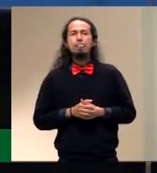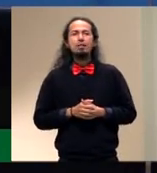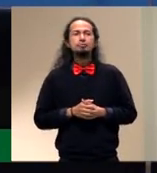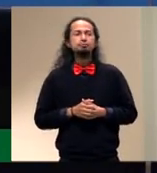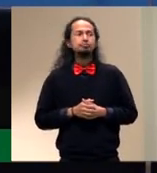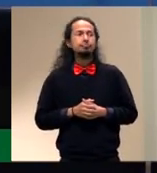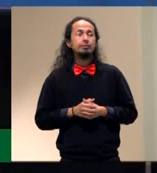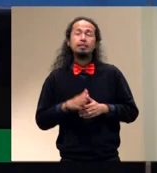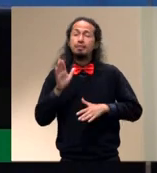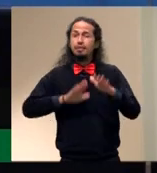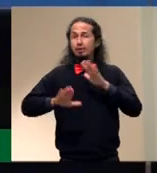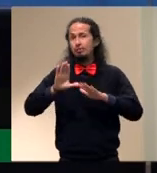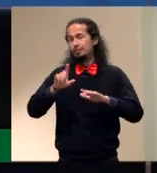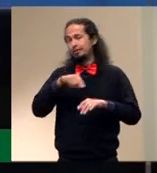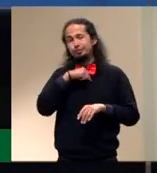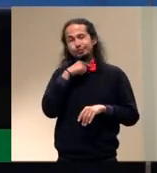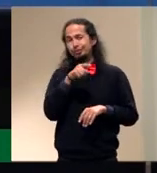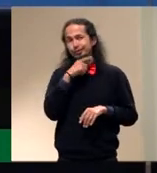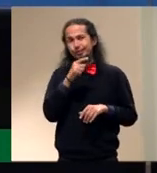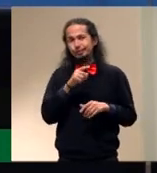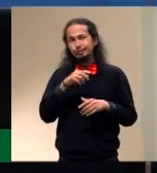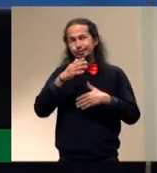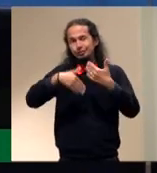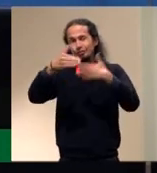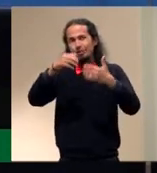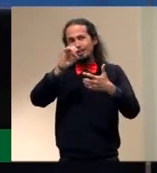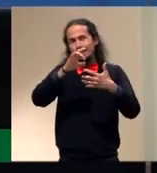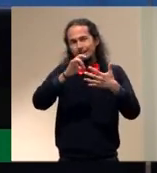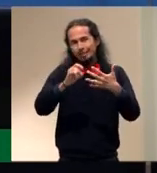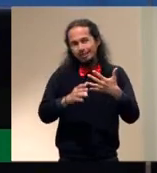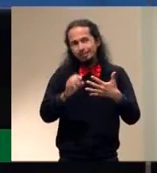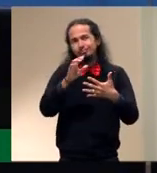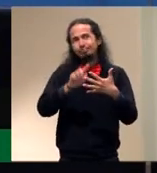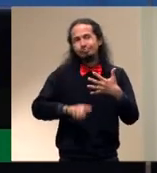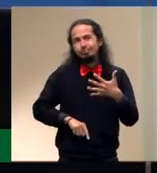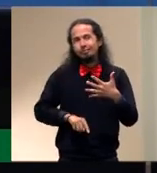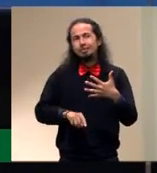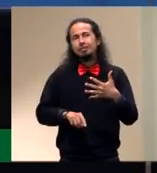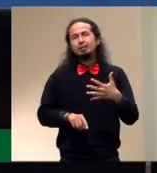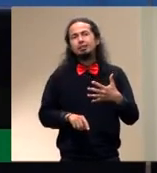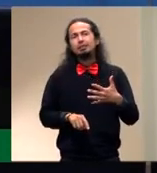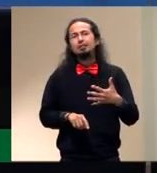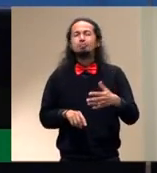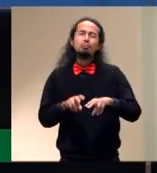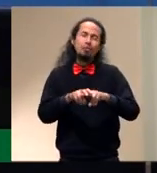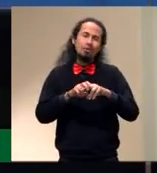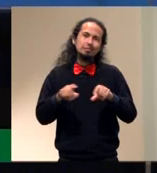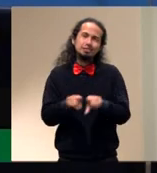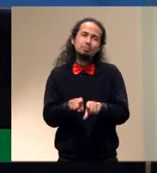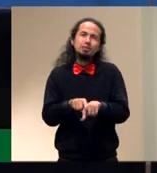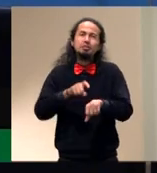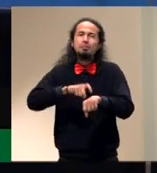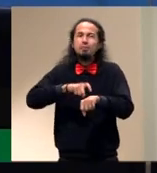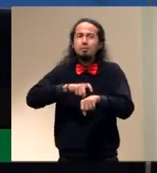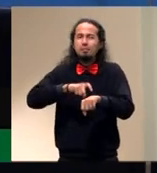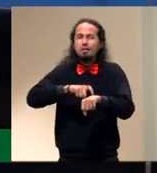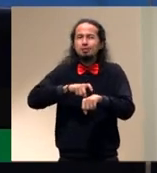consiga desenvolver cada um dos pontos, né, até pelo momento do dia já, mas eu